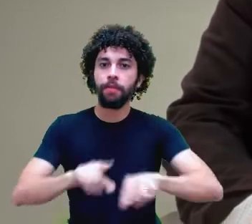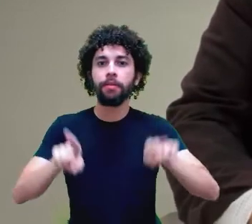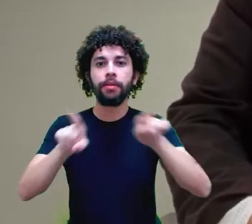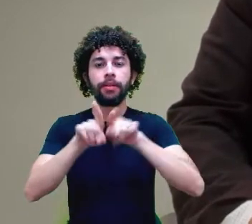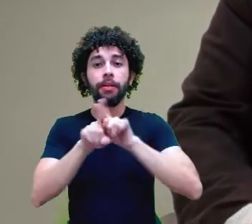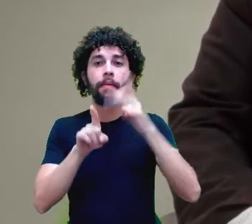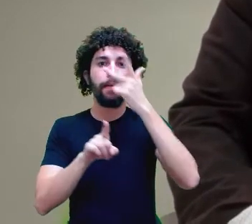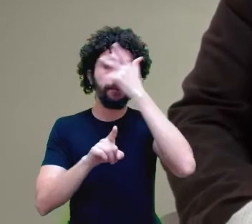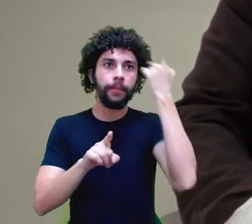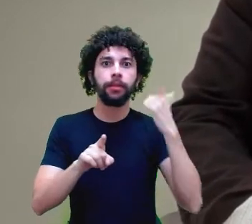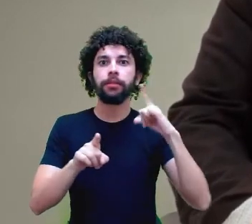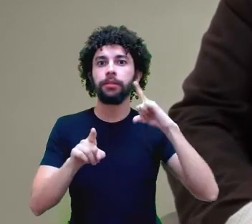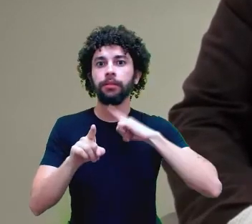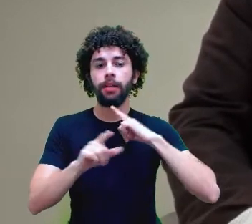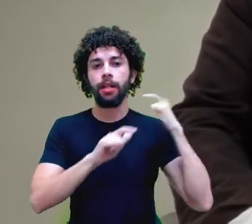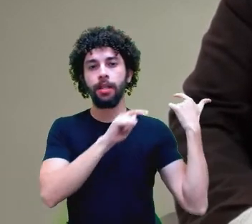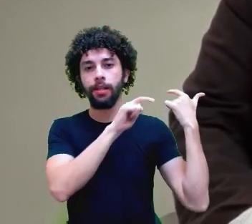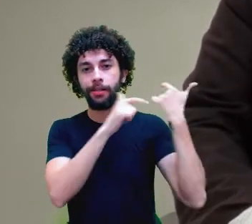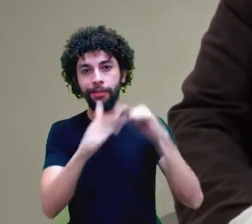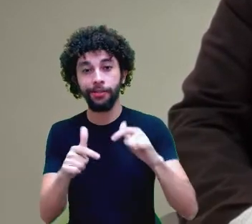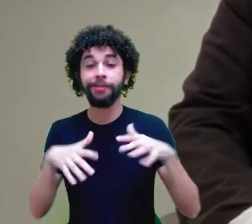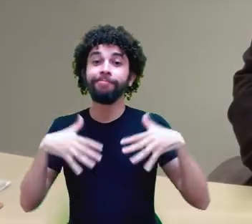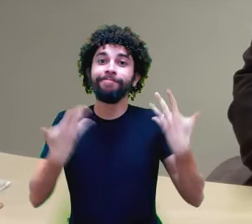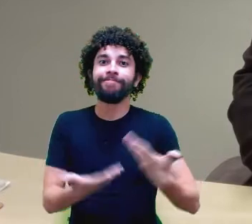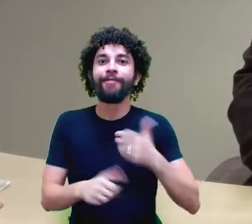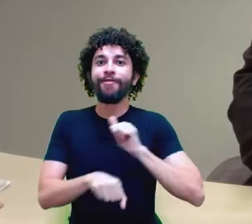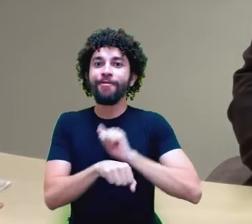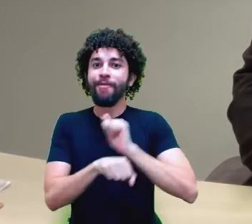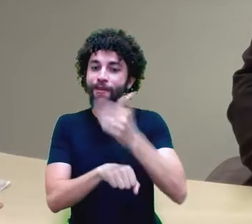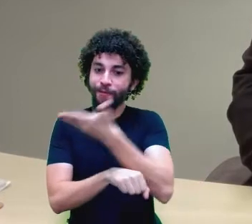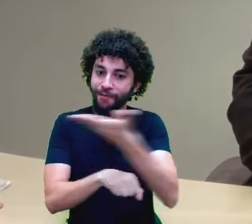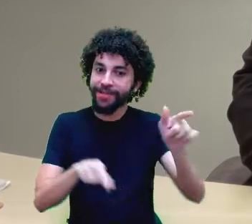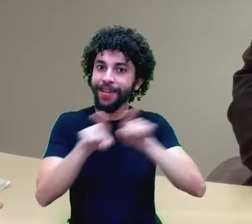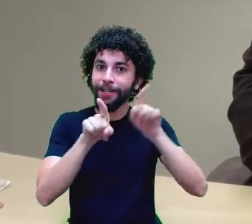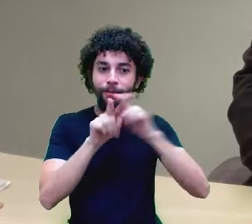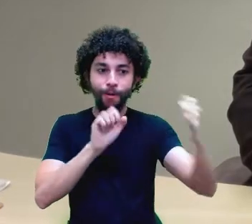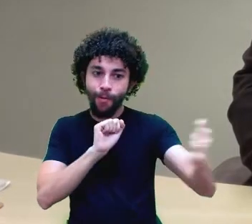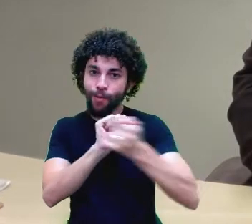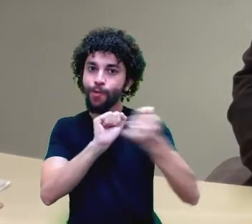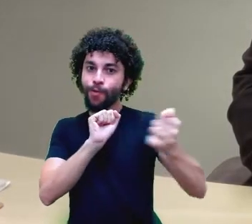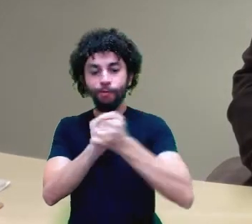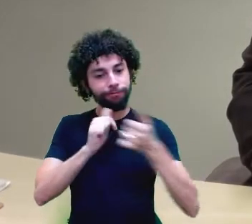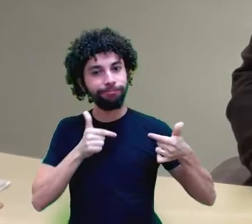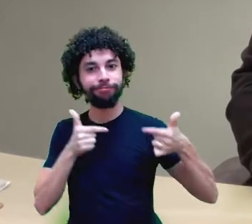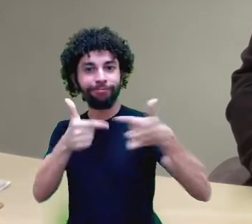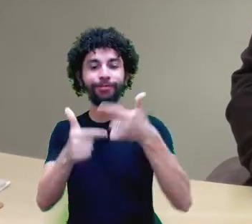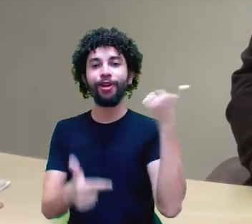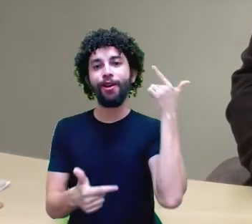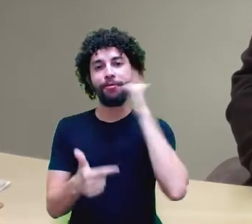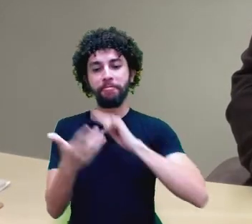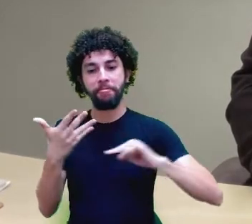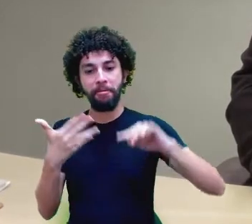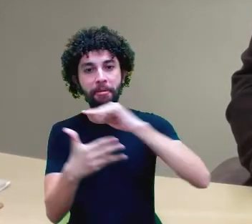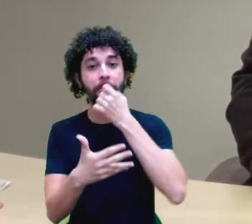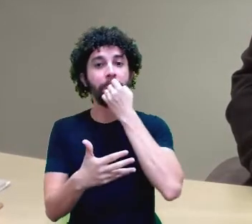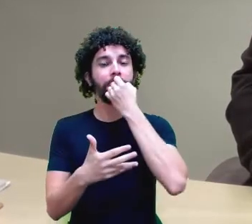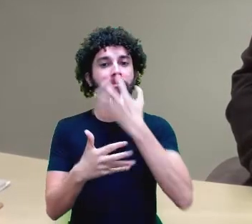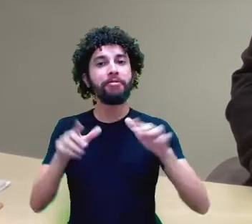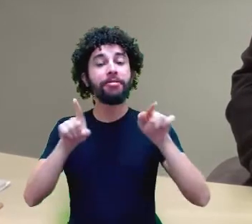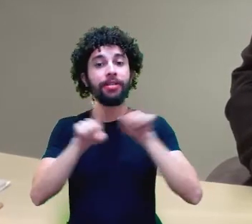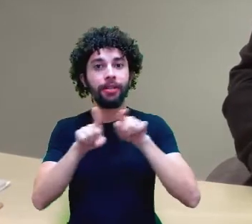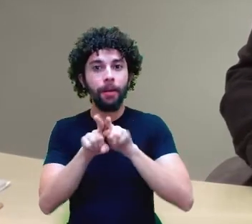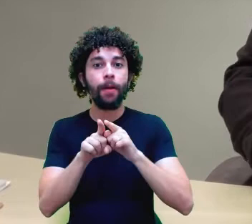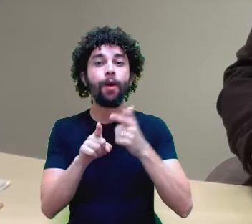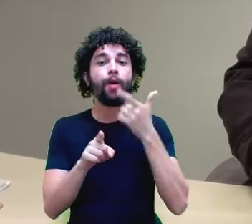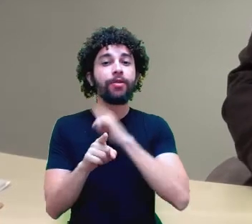LGBTQI+, com deficiência e de populações tradicionais. Contamos com a ajuda de nossa comunidade para que consigamos alcançar